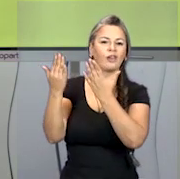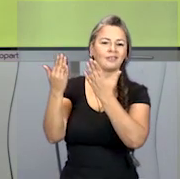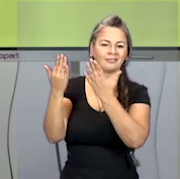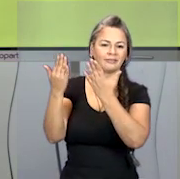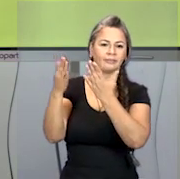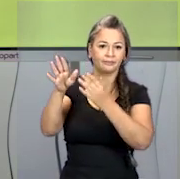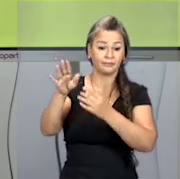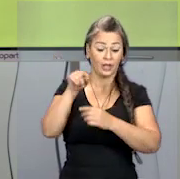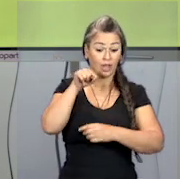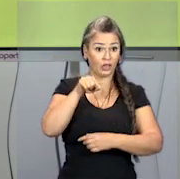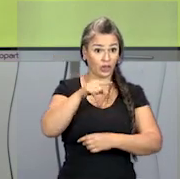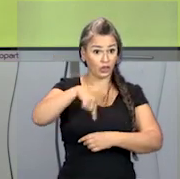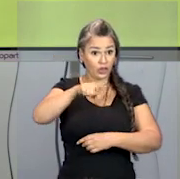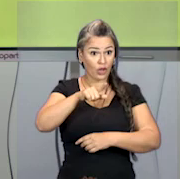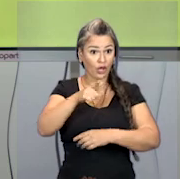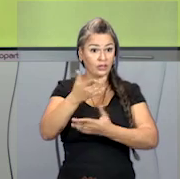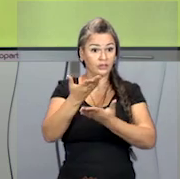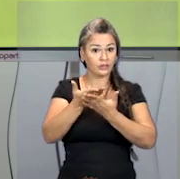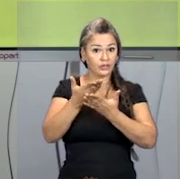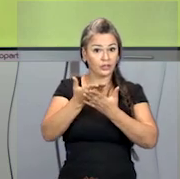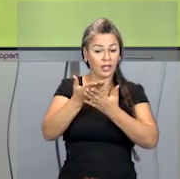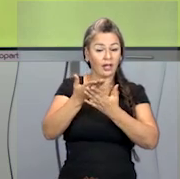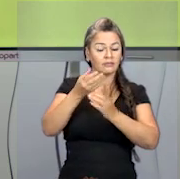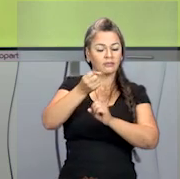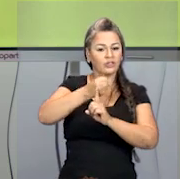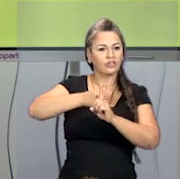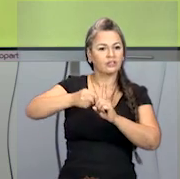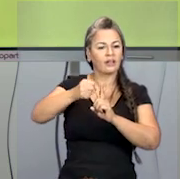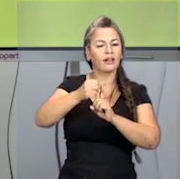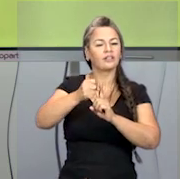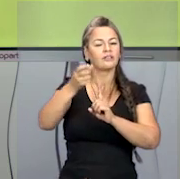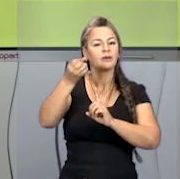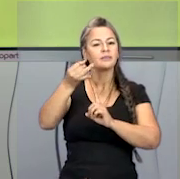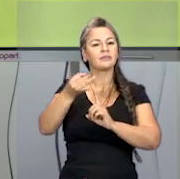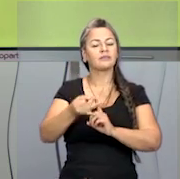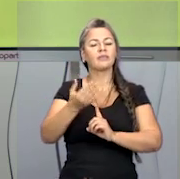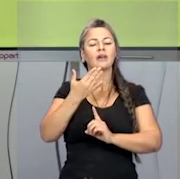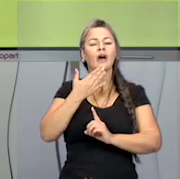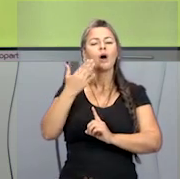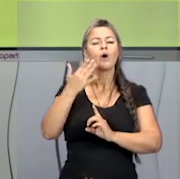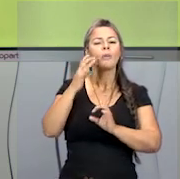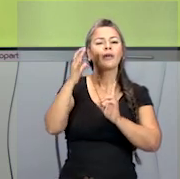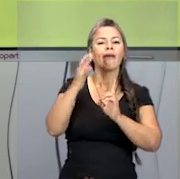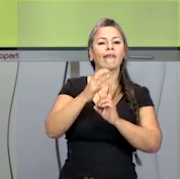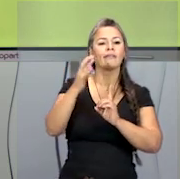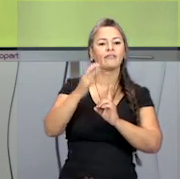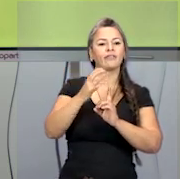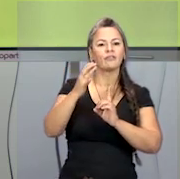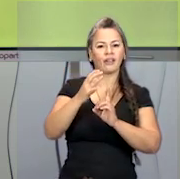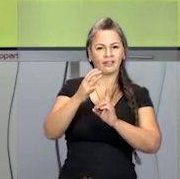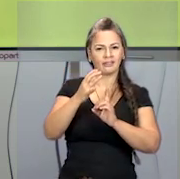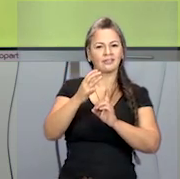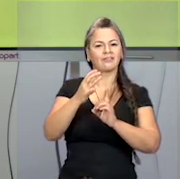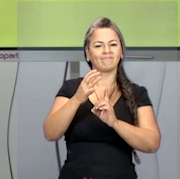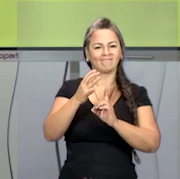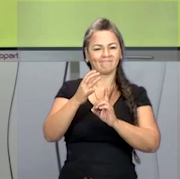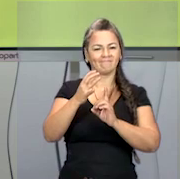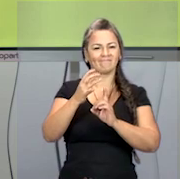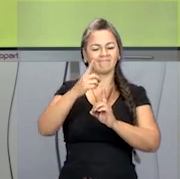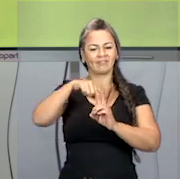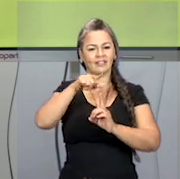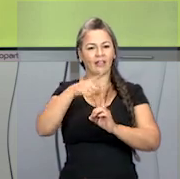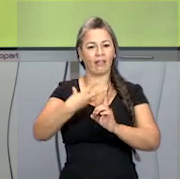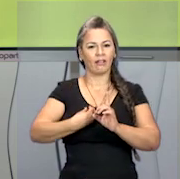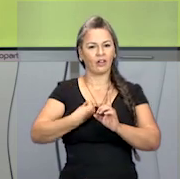a sociedade impacta na vida dos indivíduos e isso acaba contribuindo para que existam determinados tipos de violência.